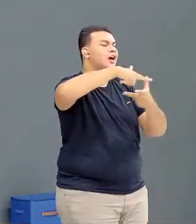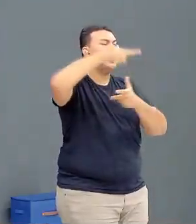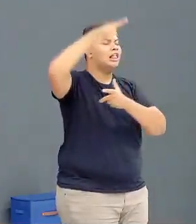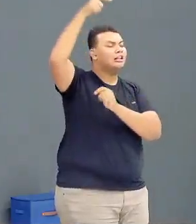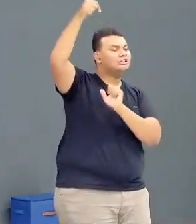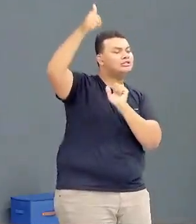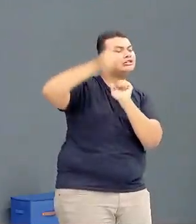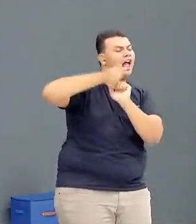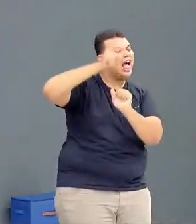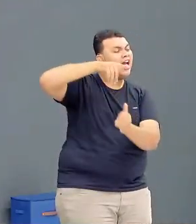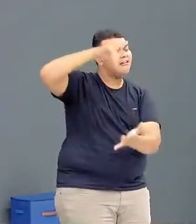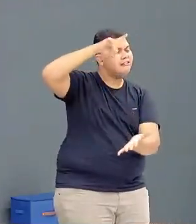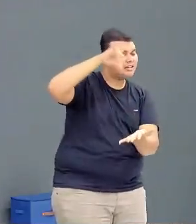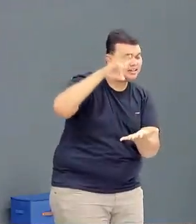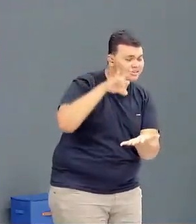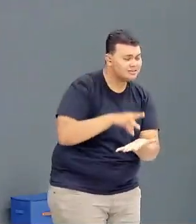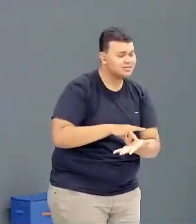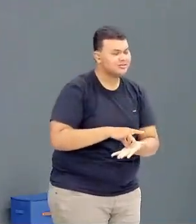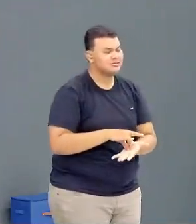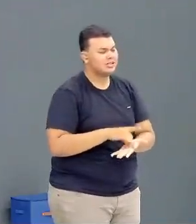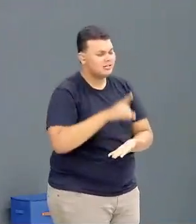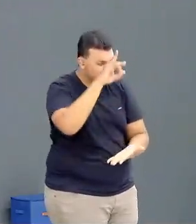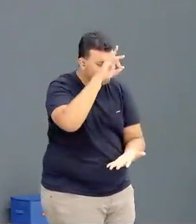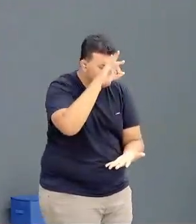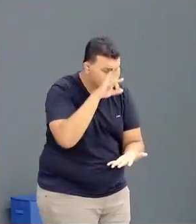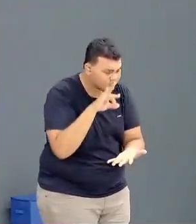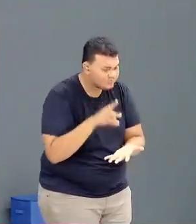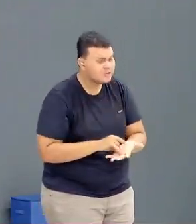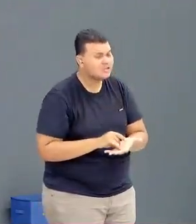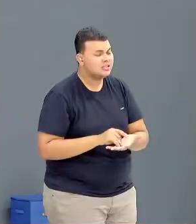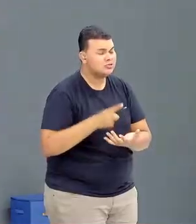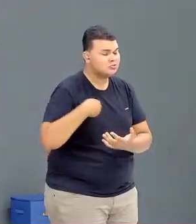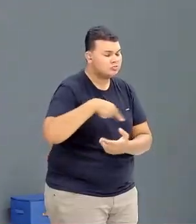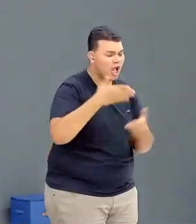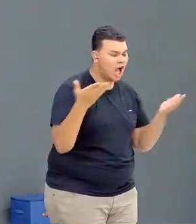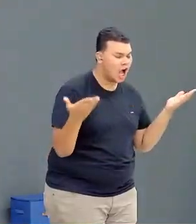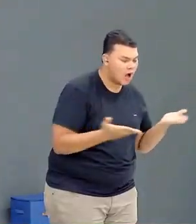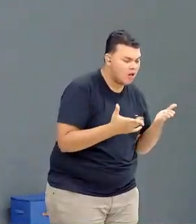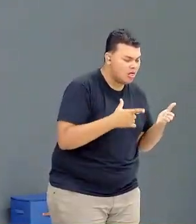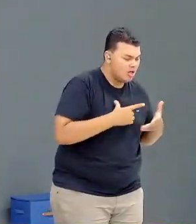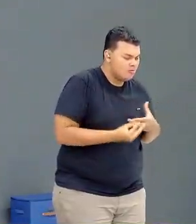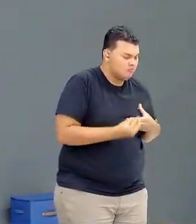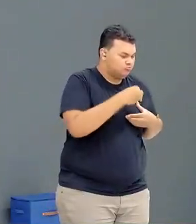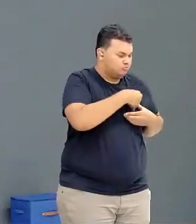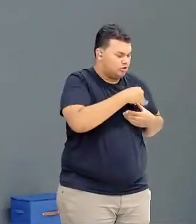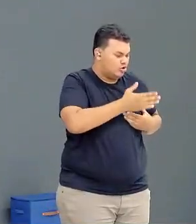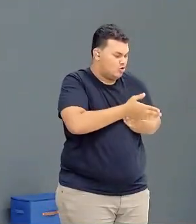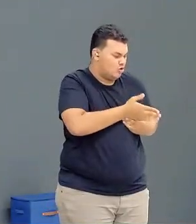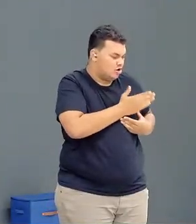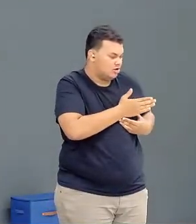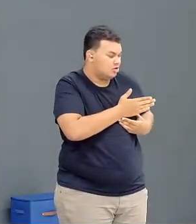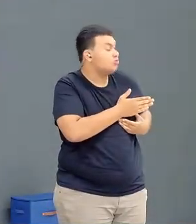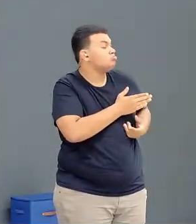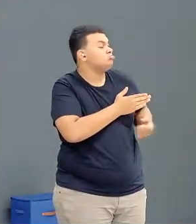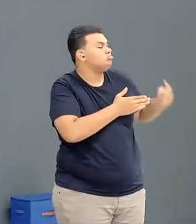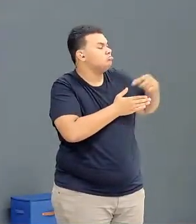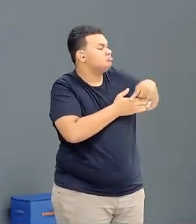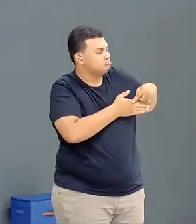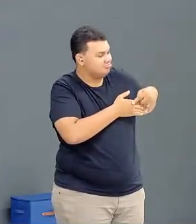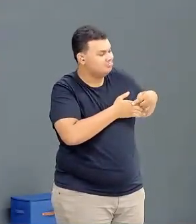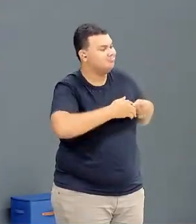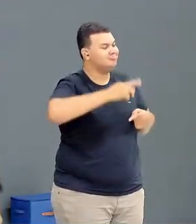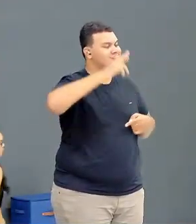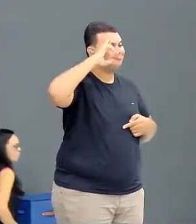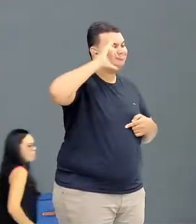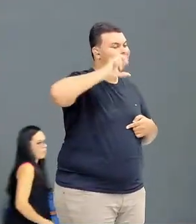é a verdade, meu Deus. É a verdade que estabelecemos no nosso coração. Maior é o nosso